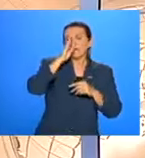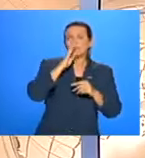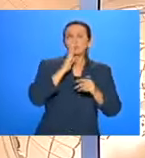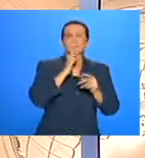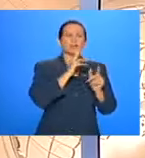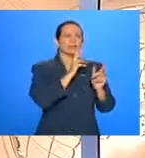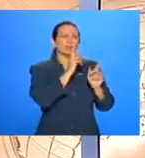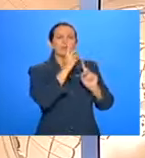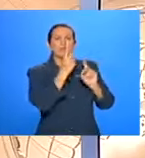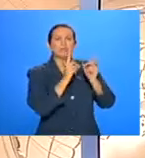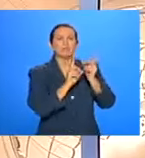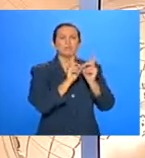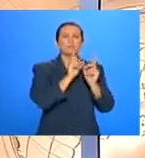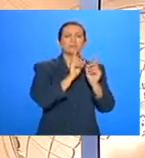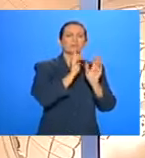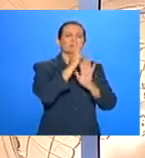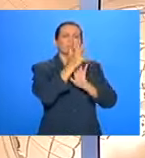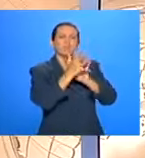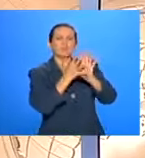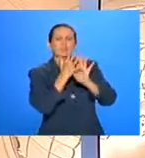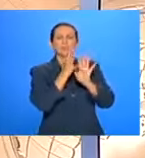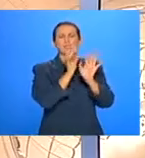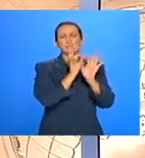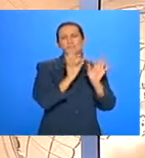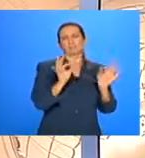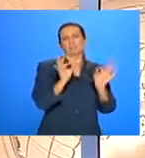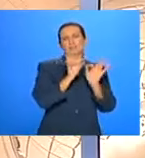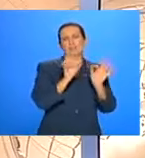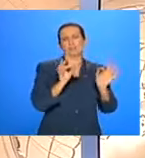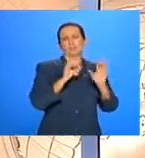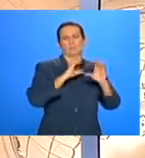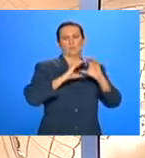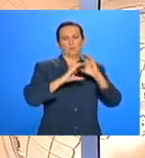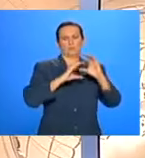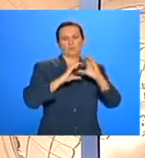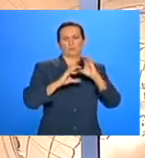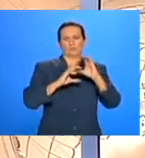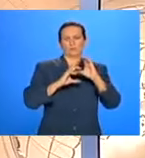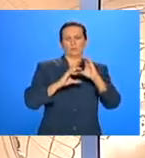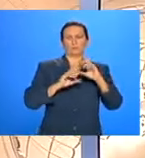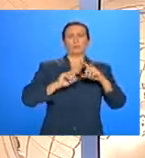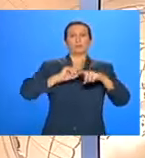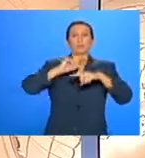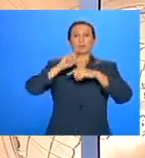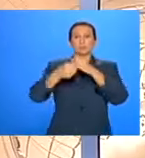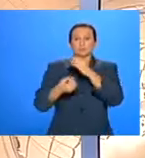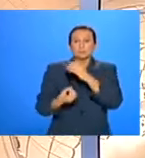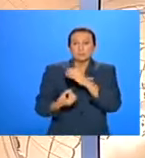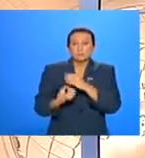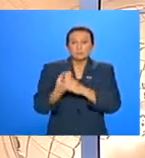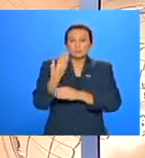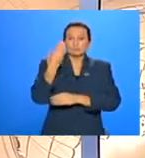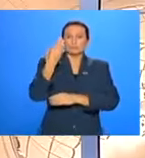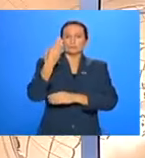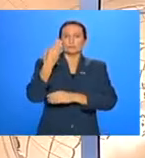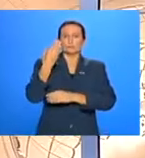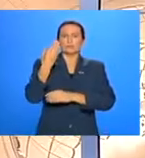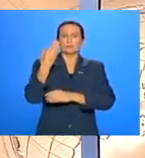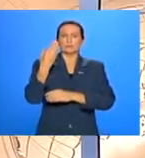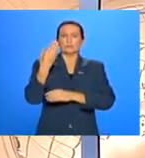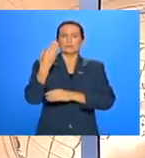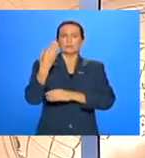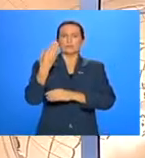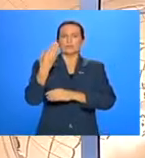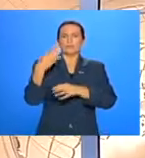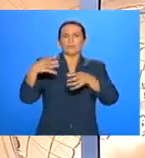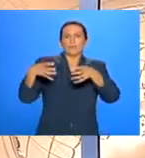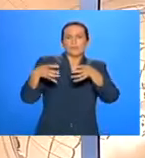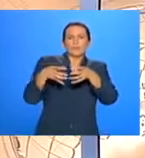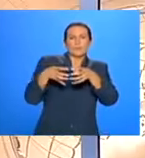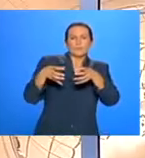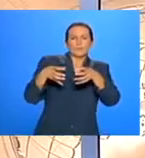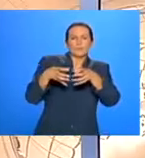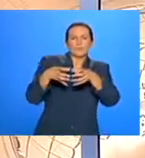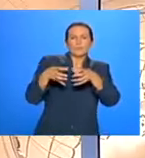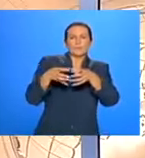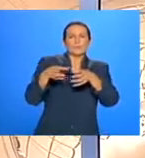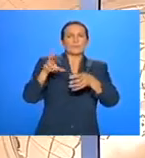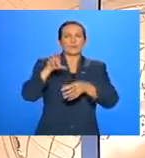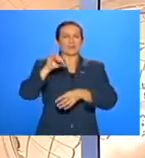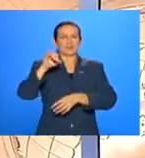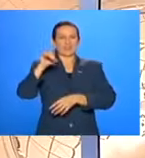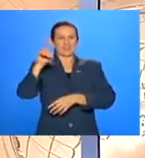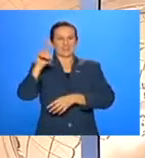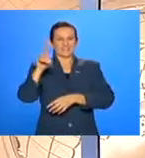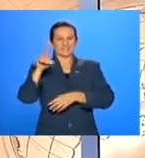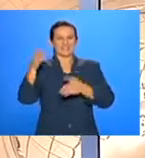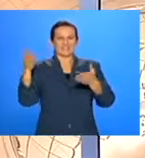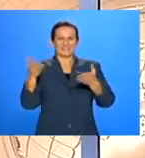Em 1964, foi fundada uma Organização Nacional de Intérpretes para Surdos, a atual